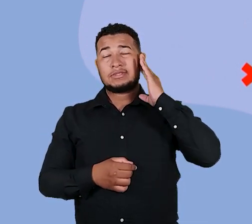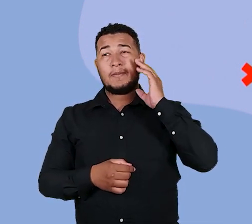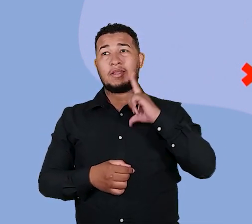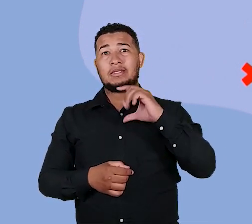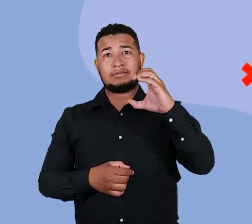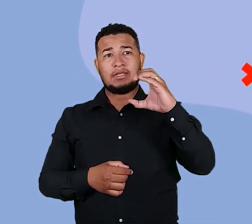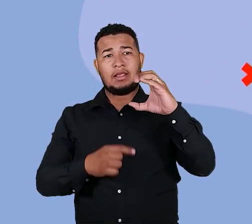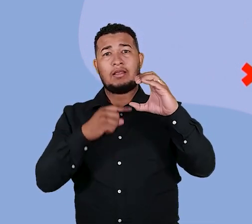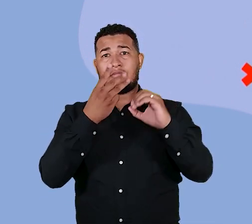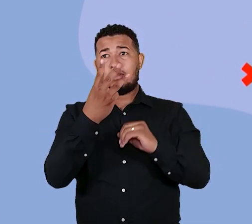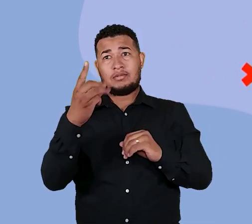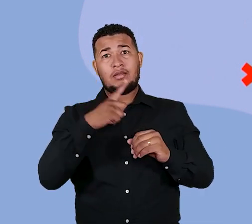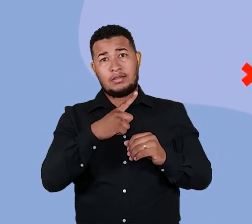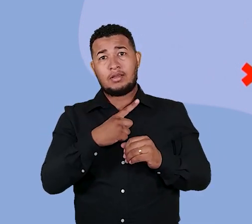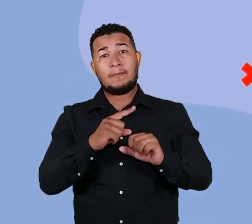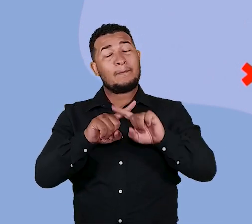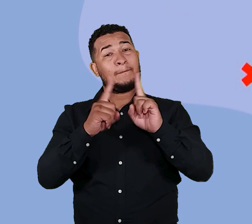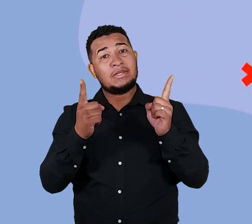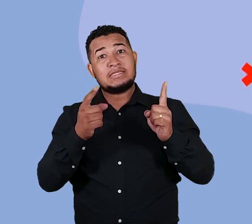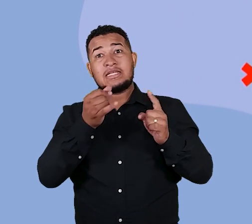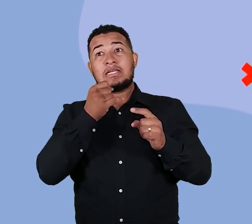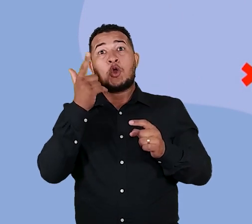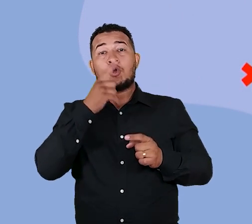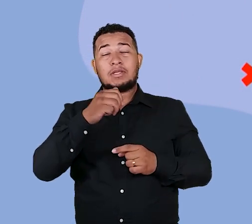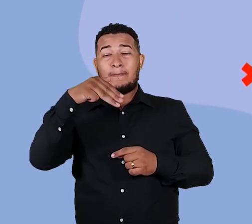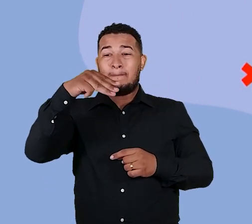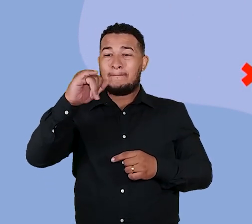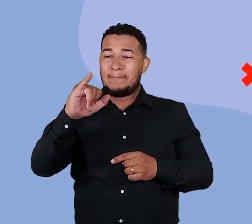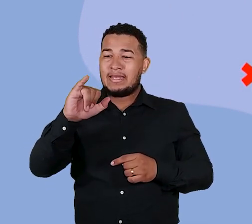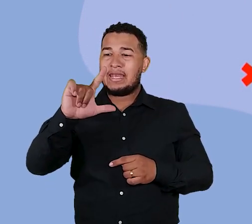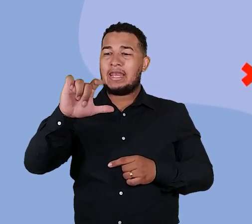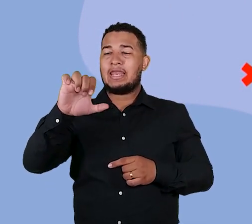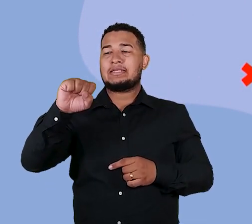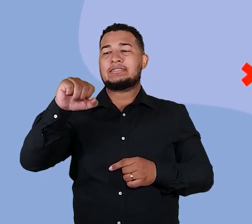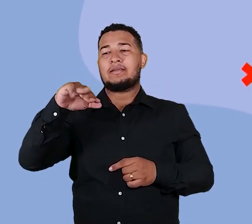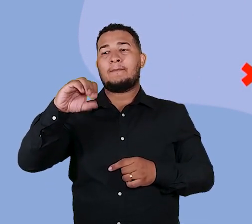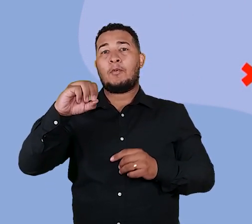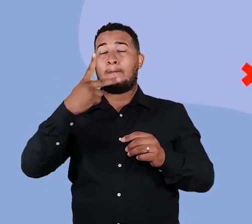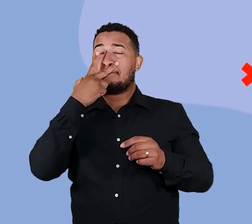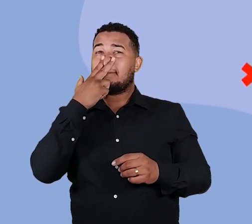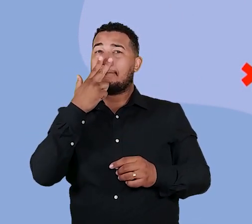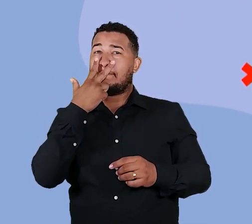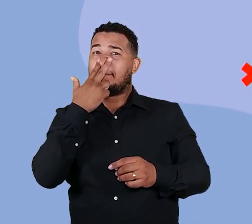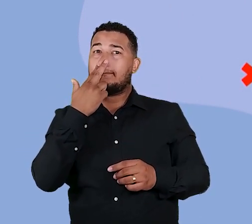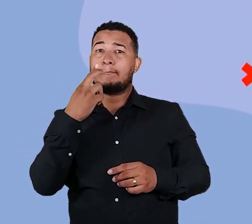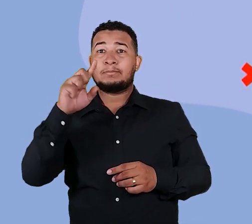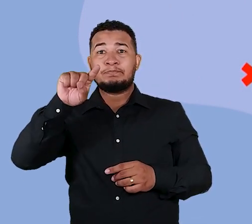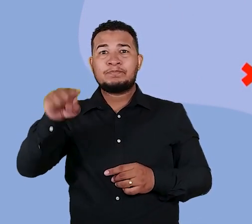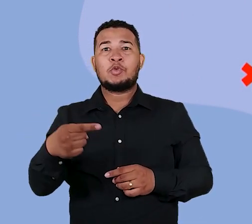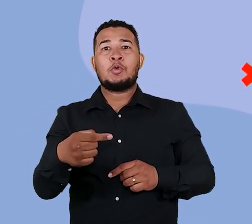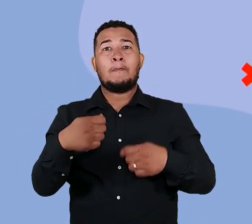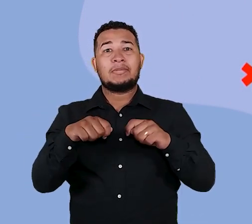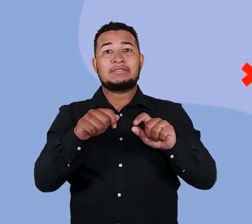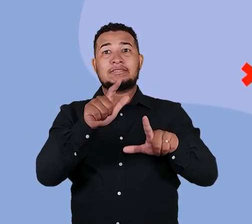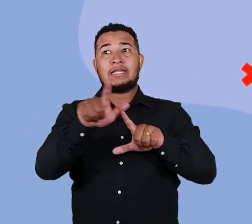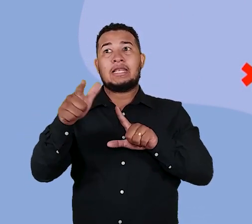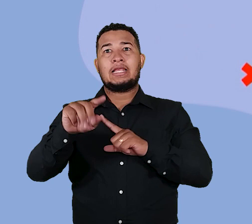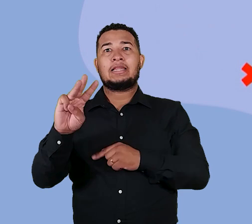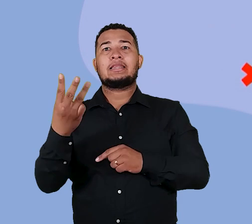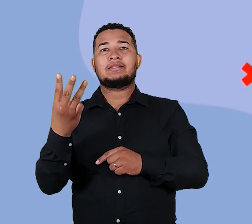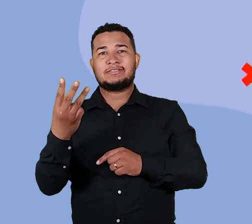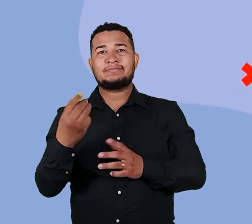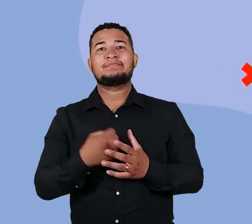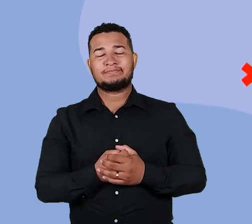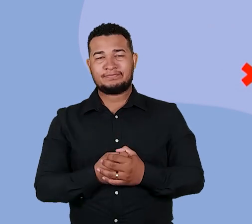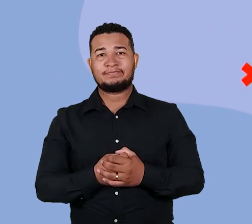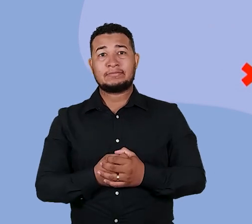o 33 aí depois da vírgula, ó. Mas para ser milésimo, vem de 1000, tem que ter 3 casas depois da